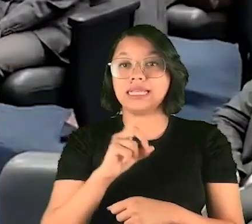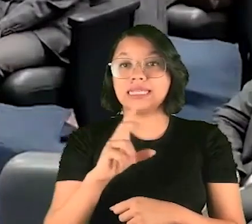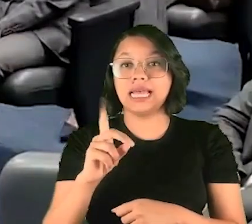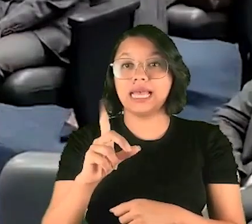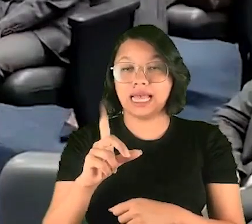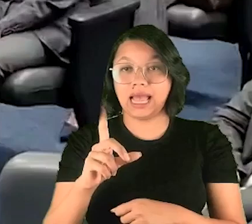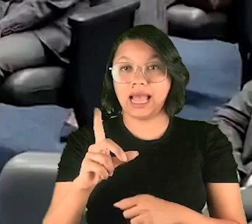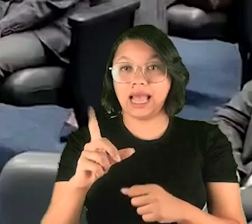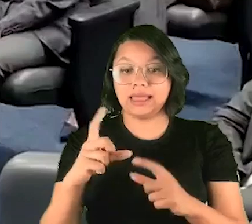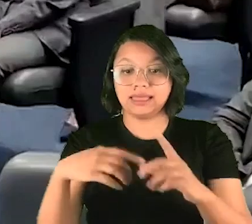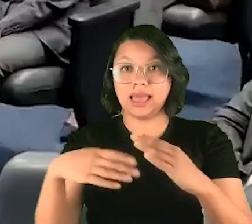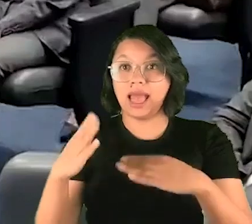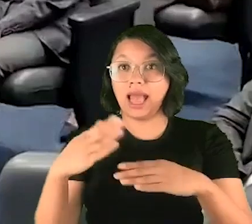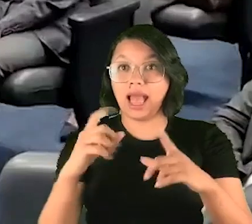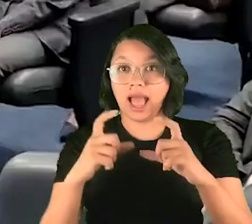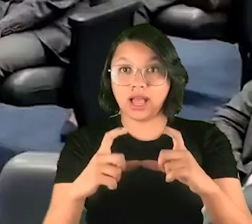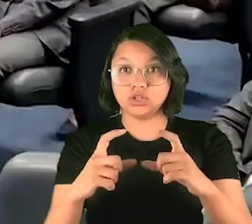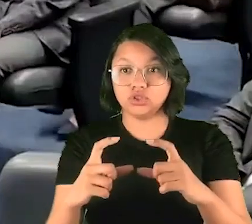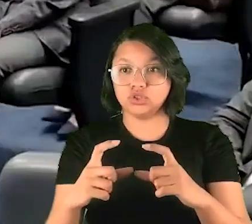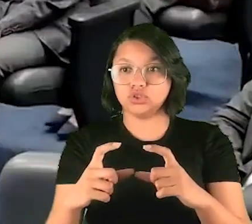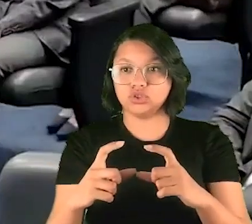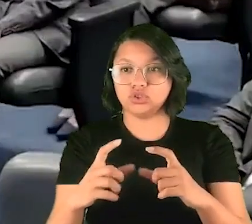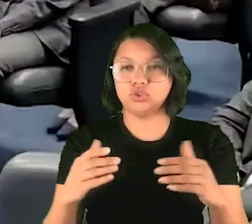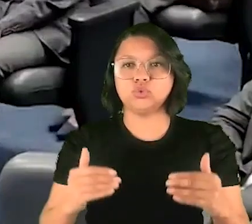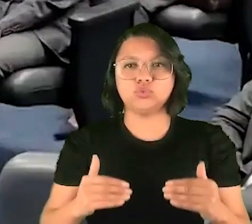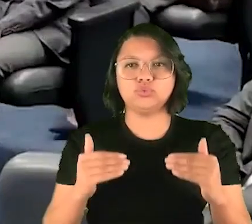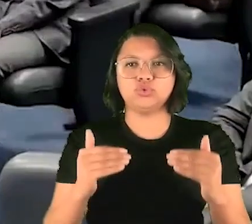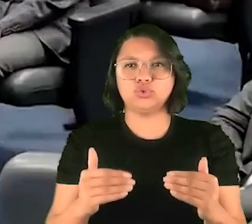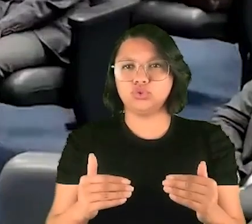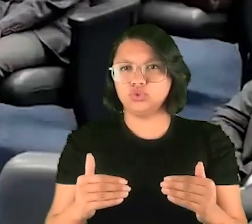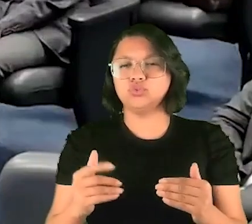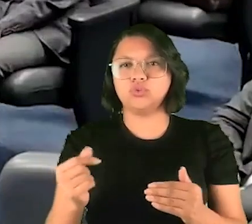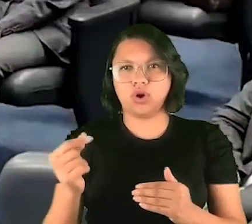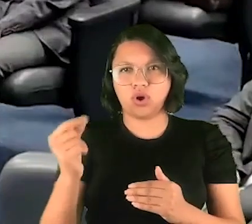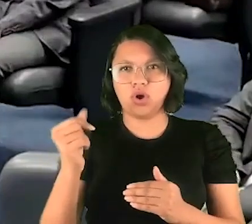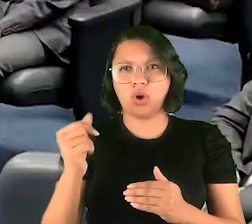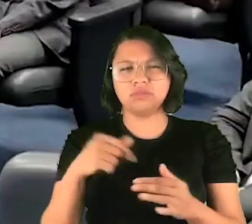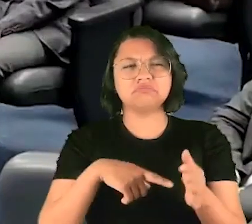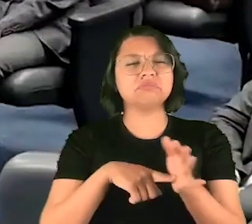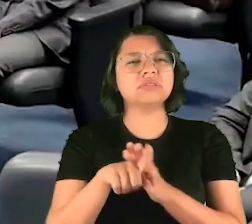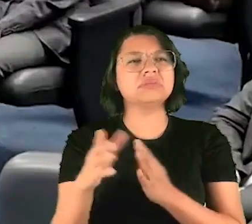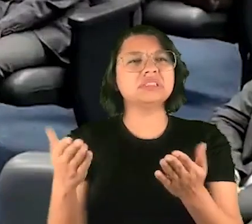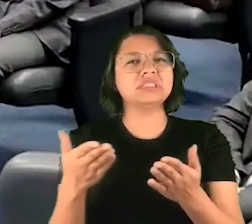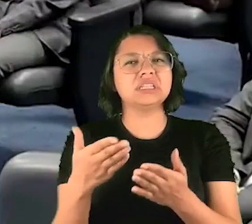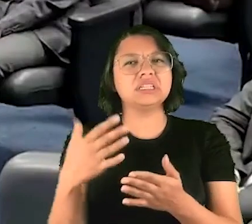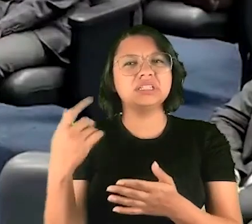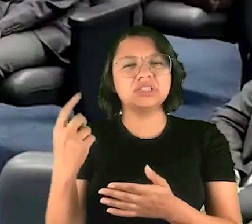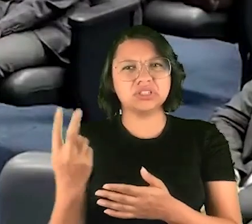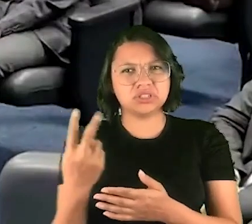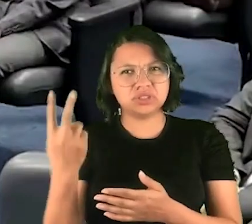R$5.000 a caixa, né? Na época, o ministro da Economia estava